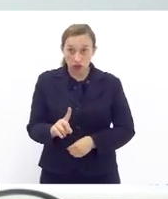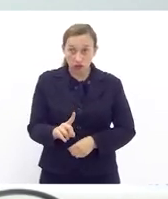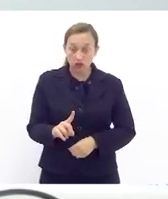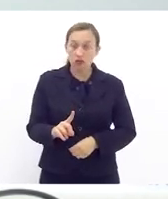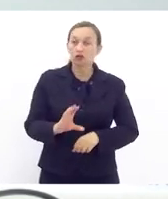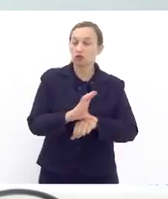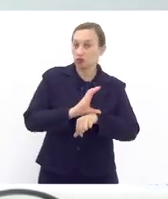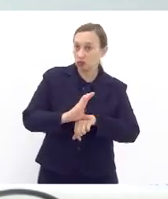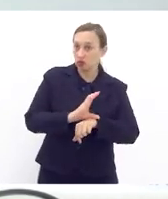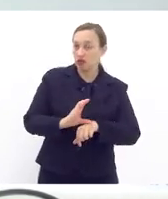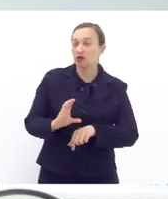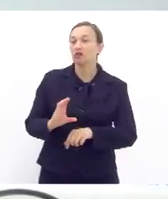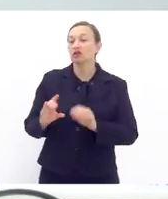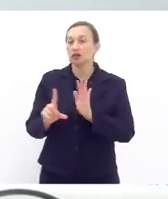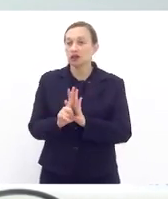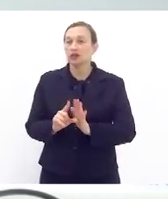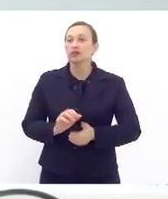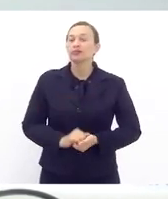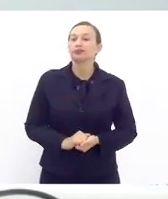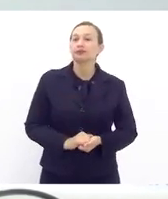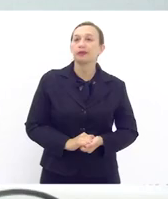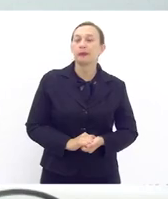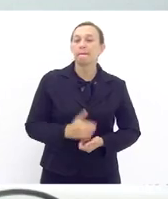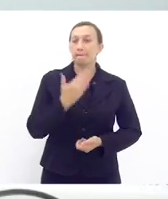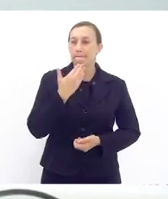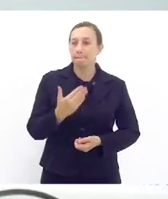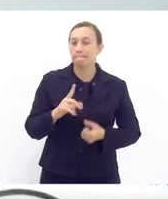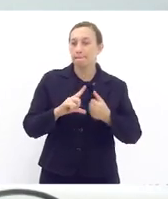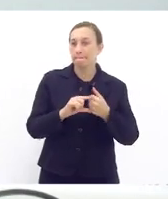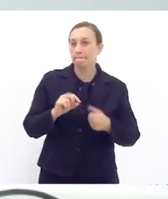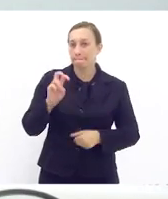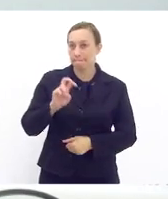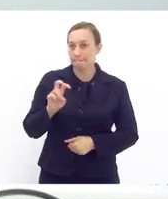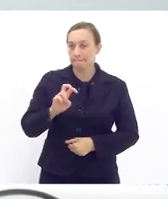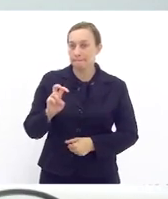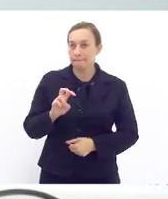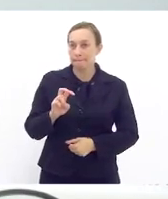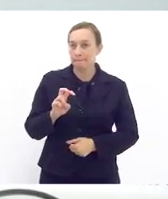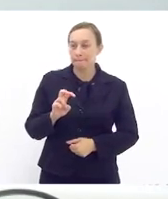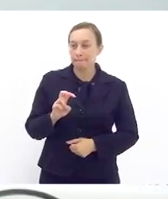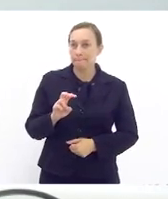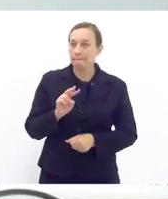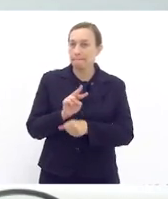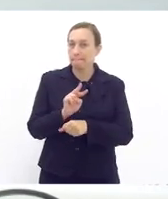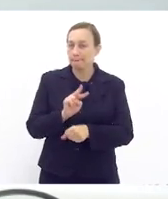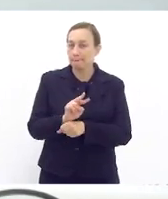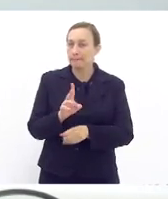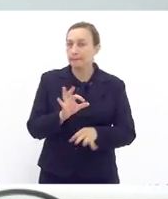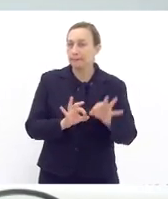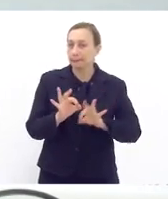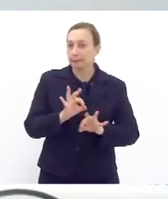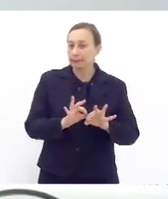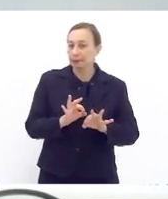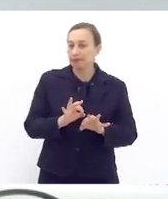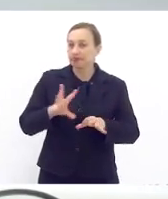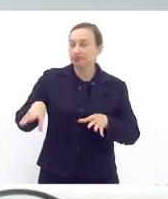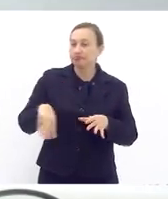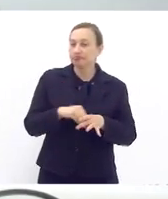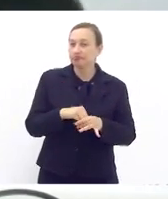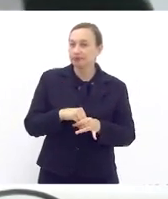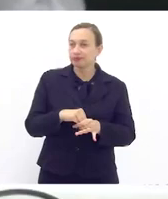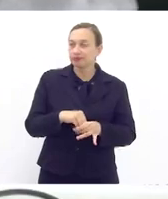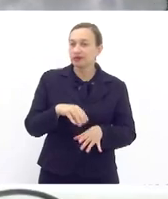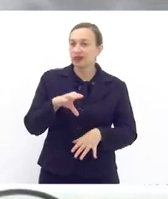na Constituição na legislação e também sugerir que no artigo quinto que prevê ao monitoramento né do plano que fosse incluída a